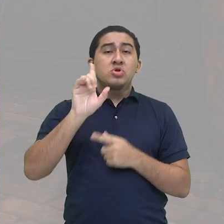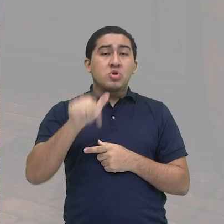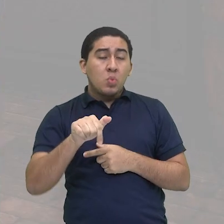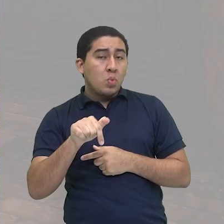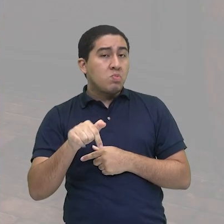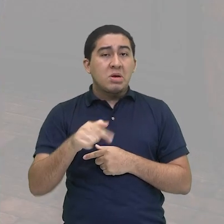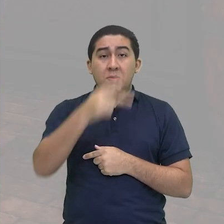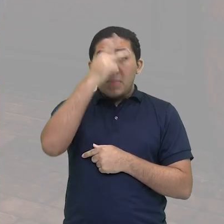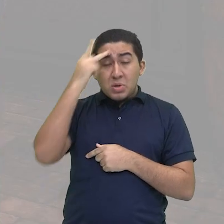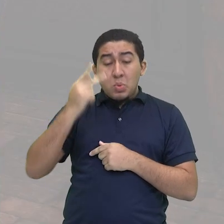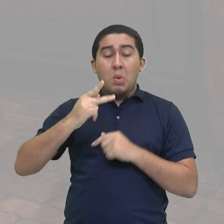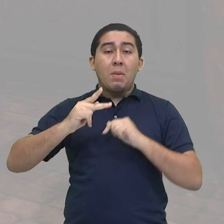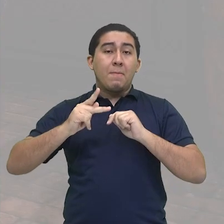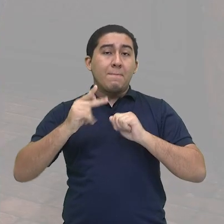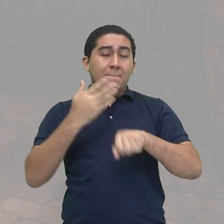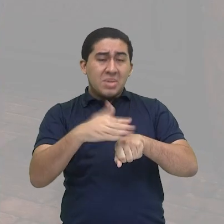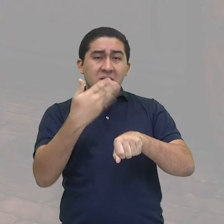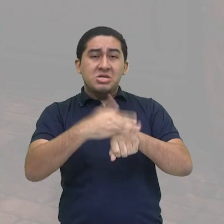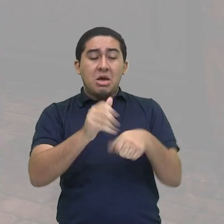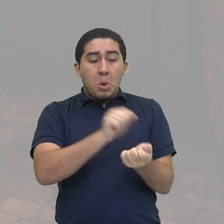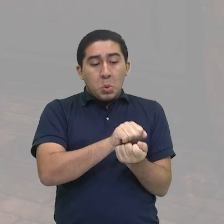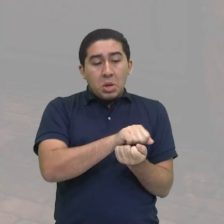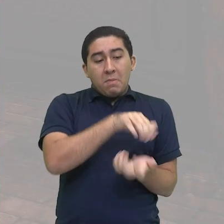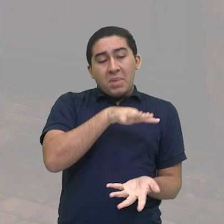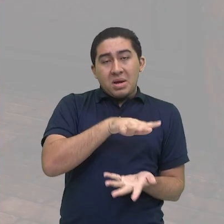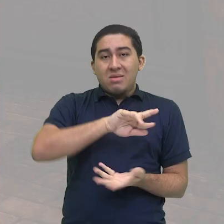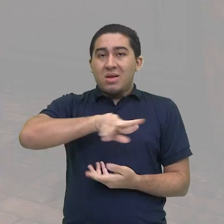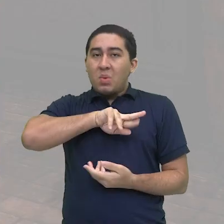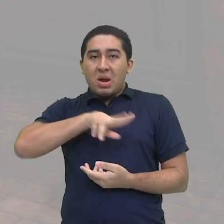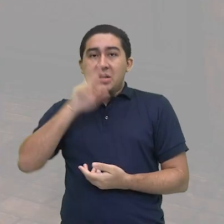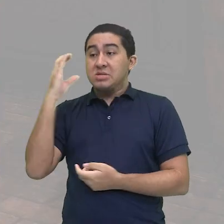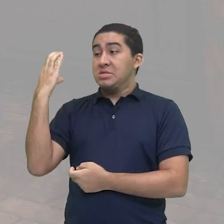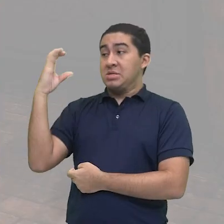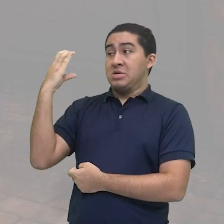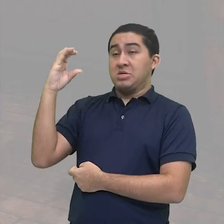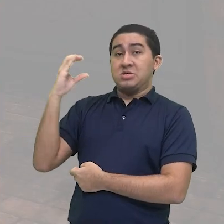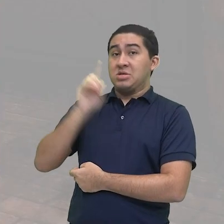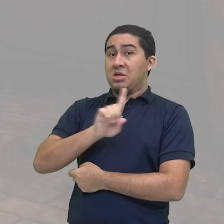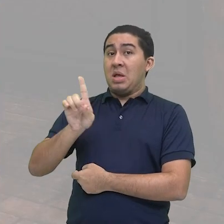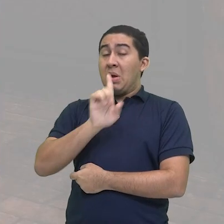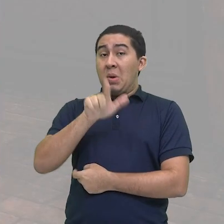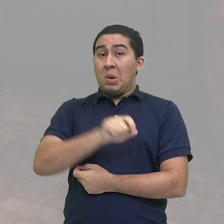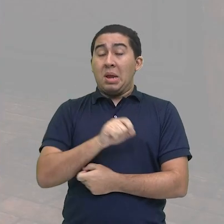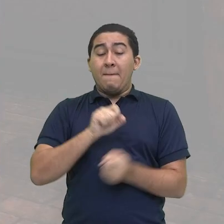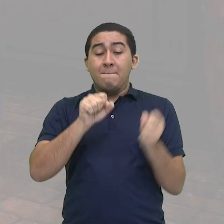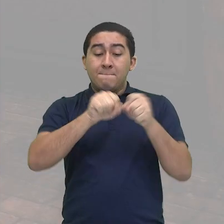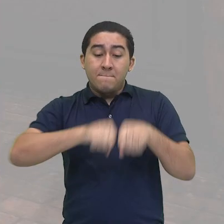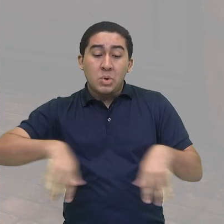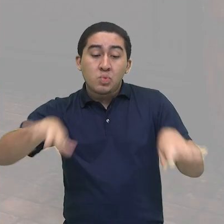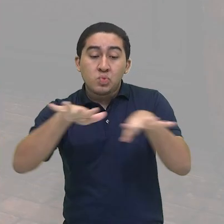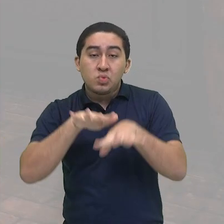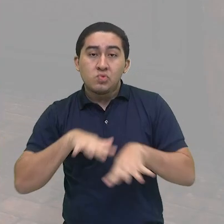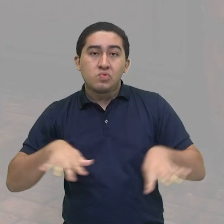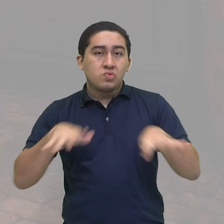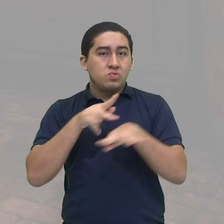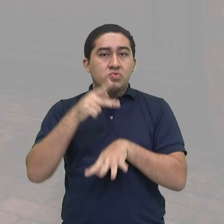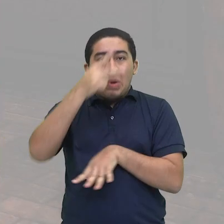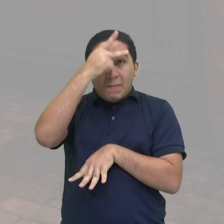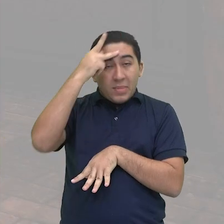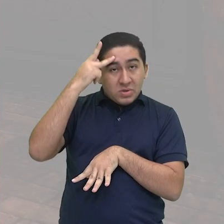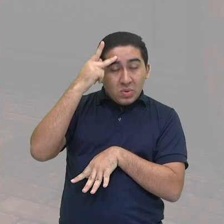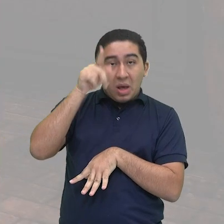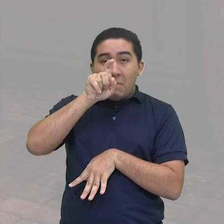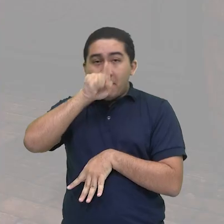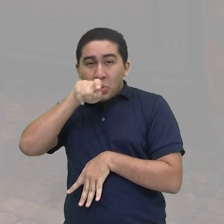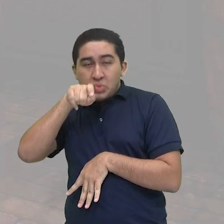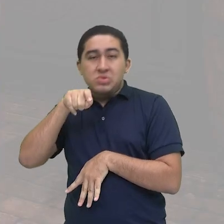vistos como pessoas muito boas, não eram vistos como cientistas, eram vistos como bruxos, magos, que faziam